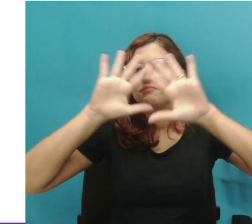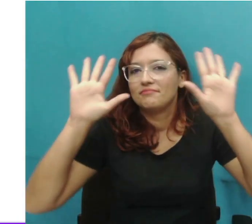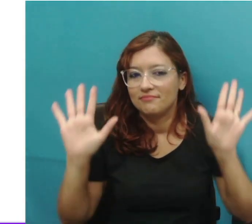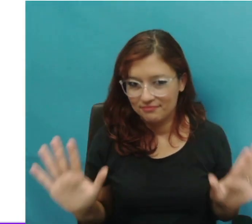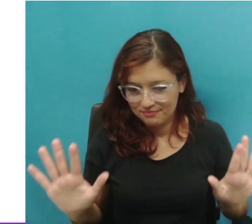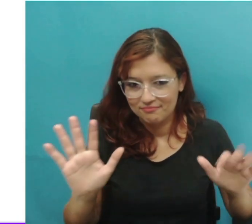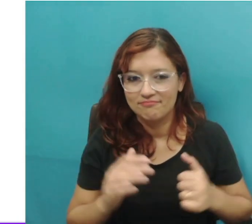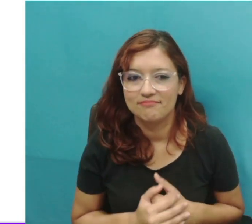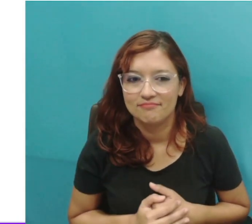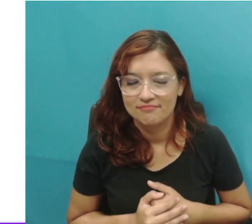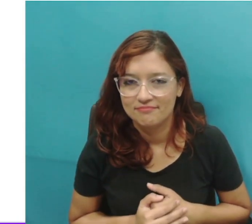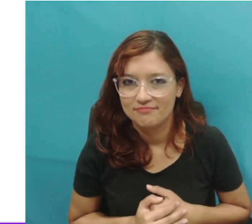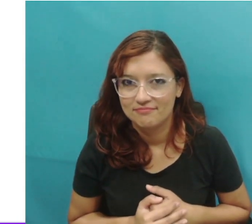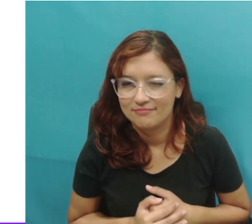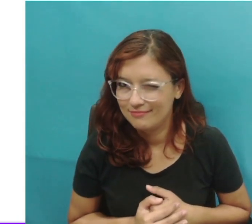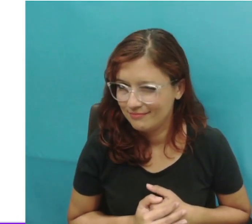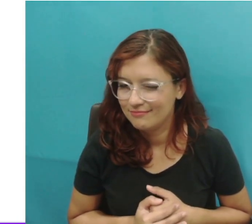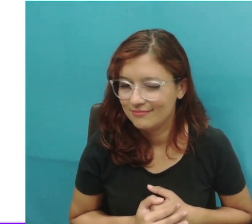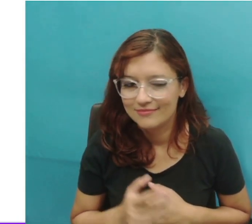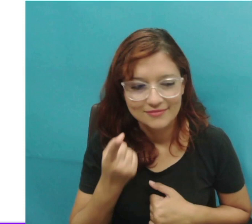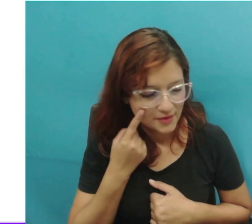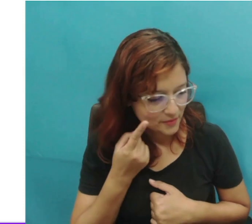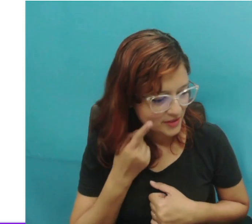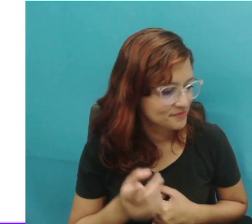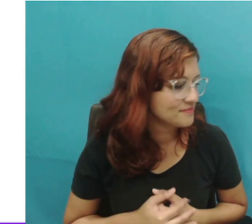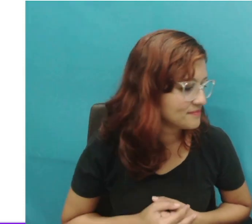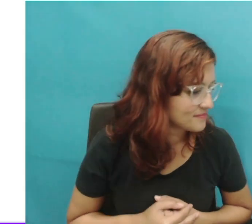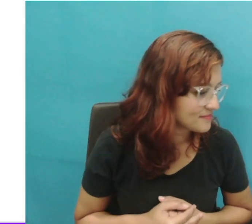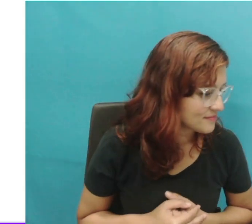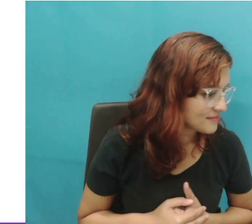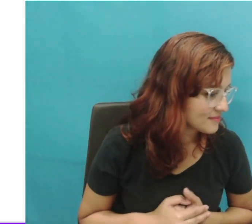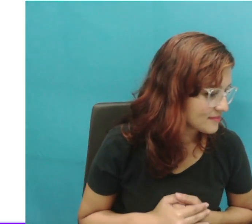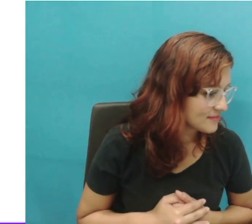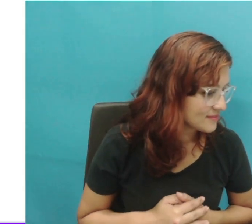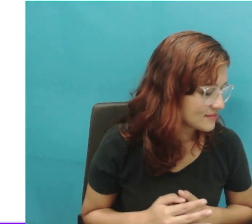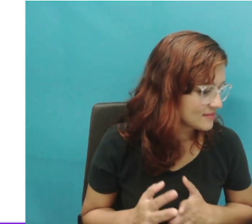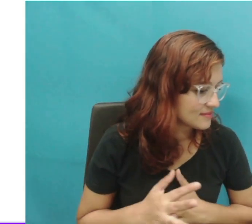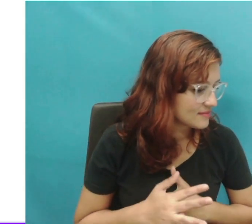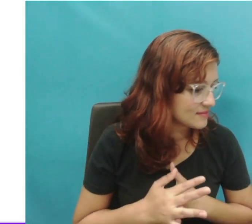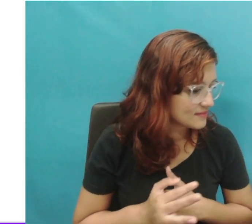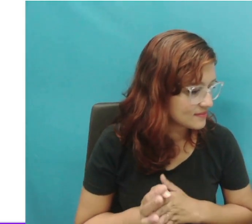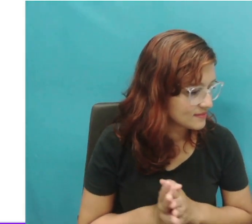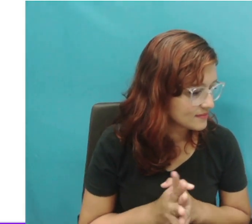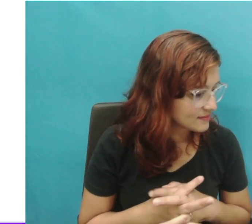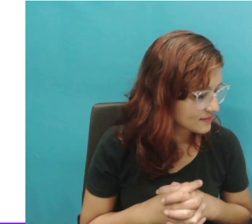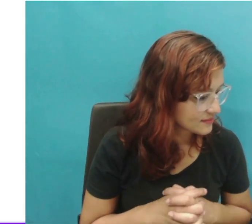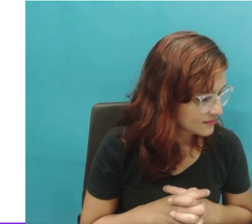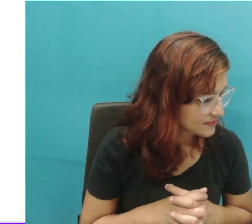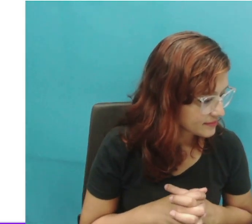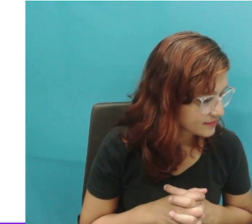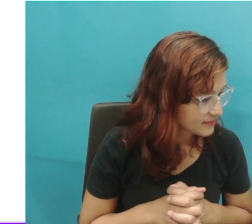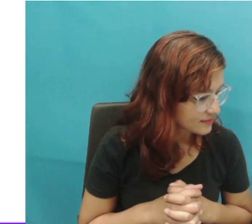vai ajudar no entendimento. Certo? Então, vamos lá.